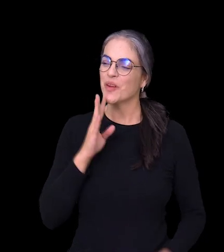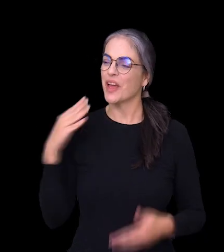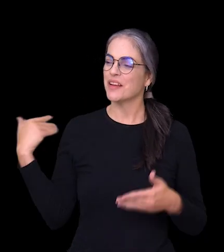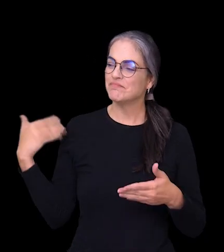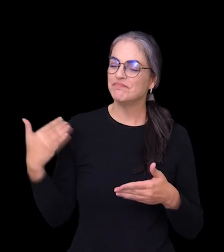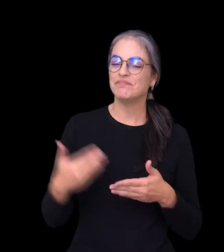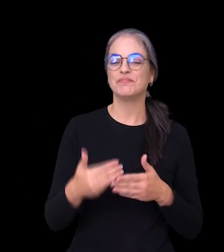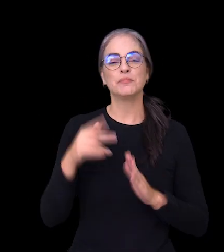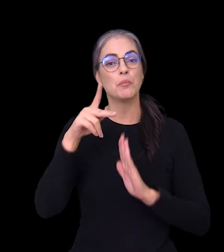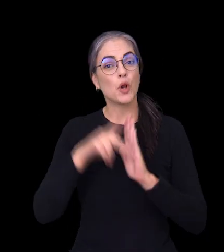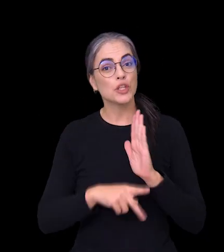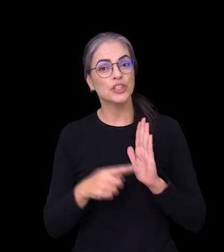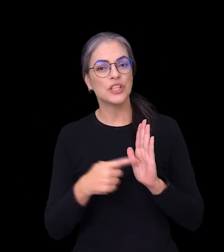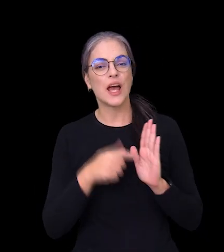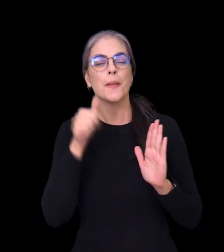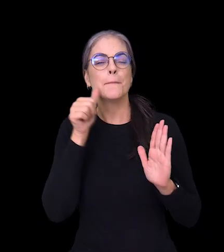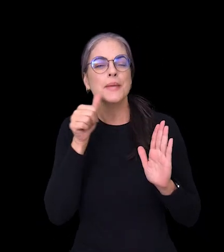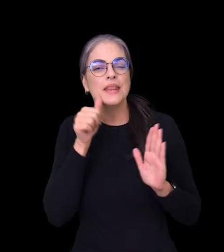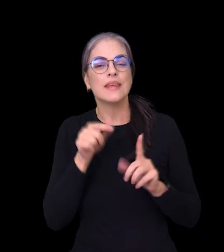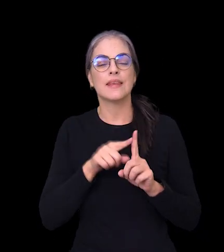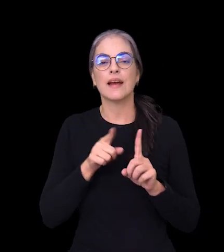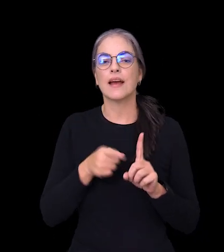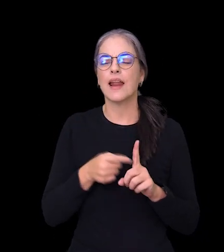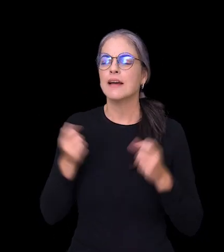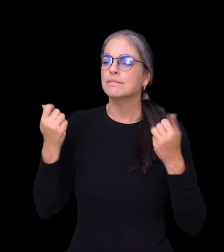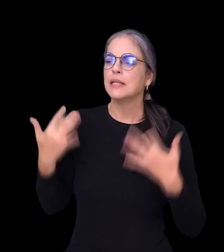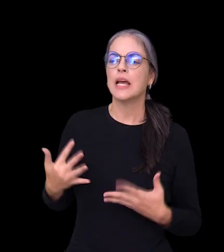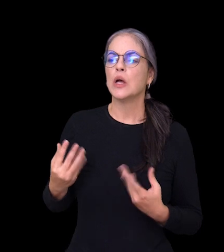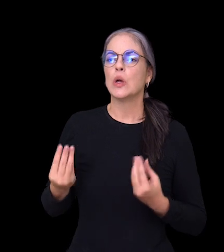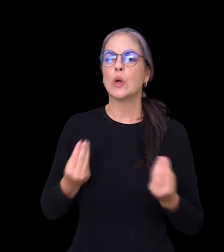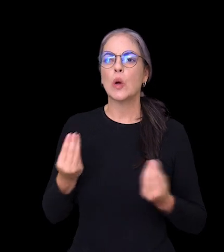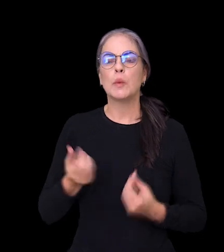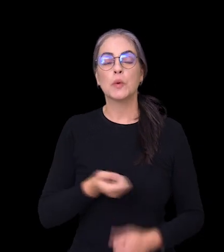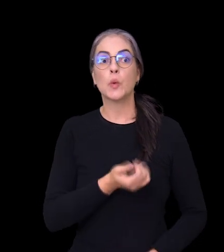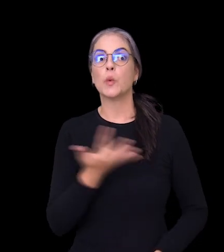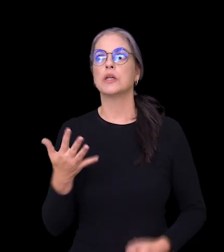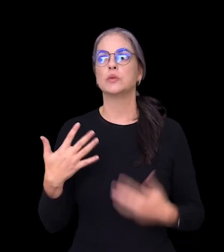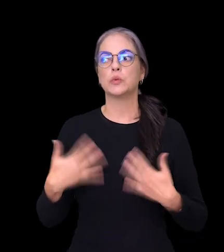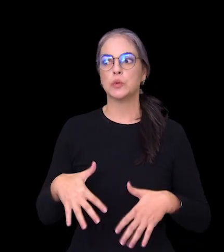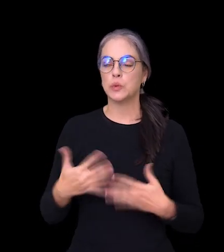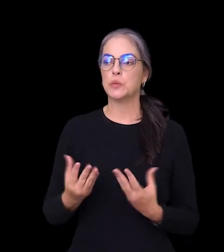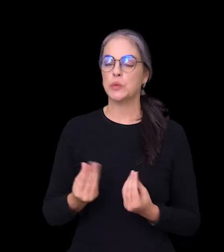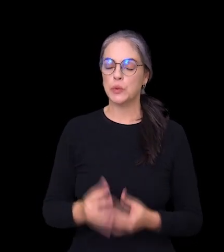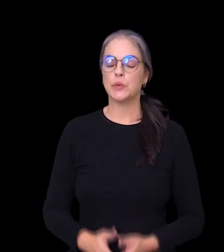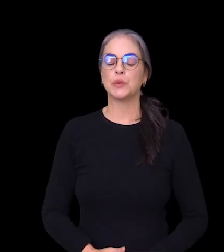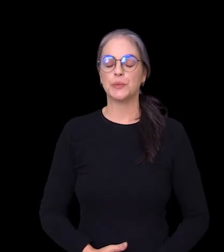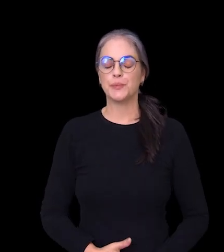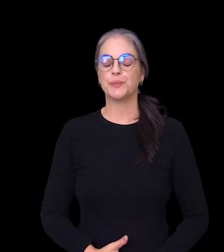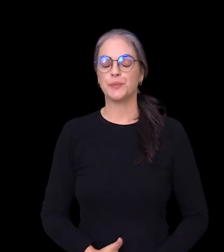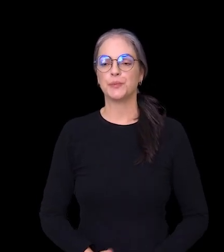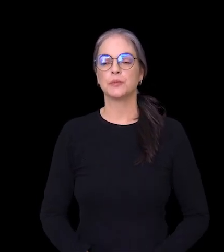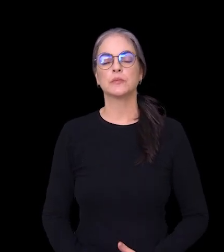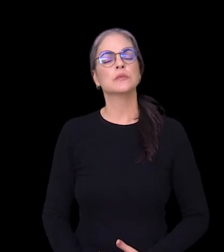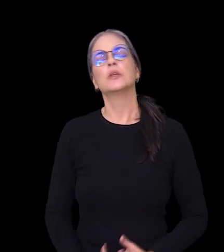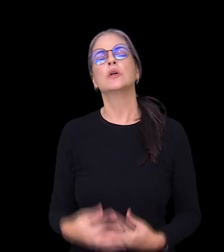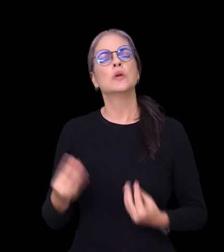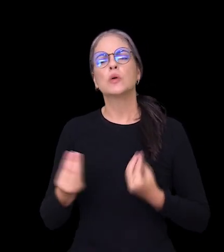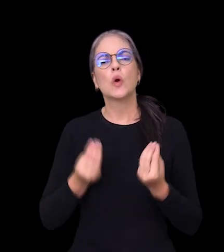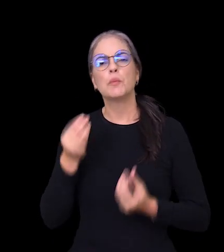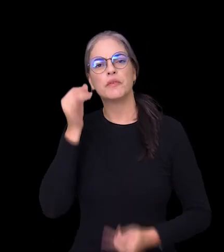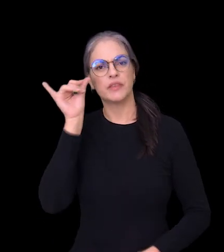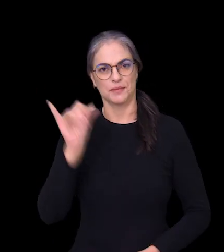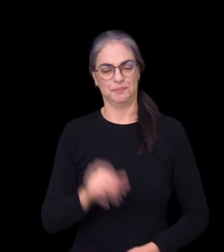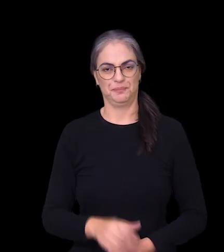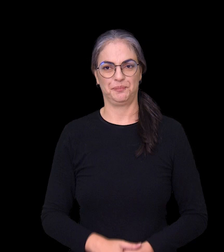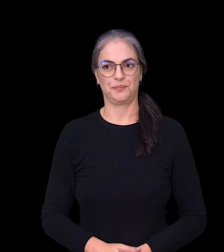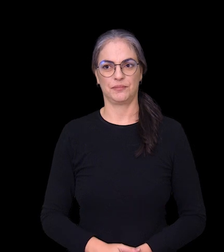meninas grávidas, falar um pouco sobre esses índices que ainda são altos e o que fazer para prevenir.